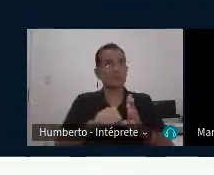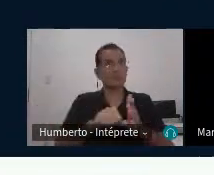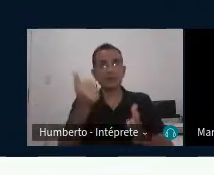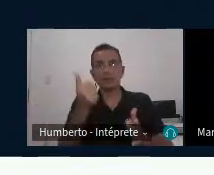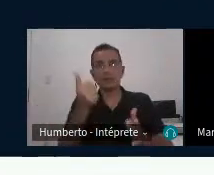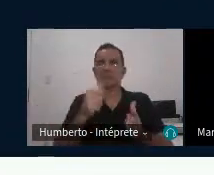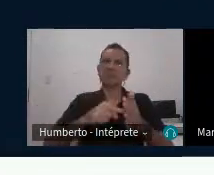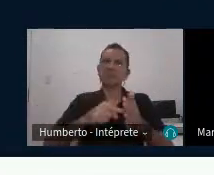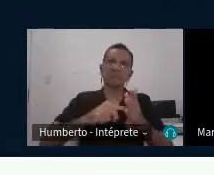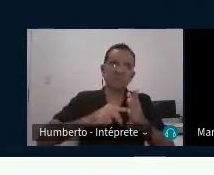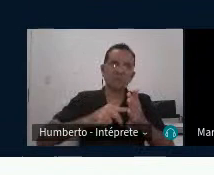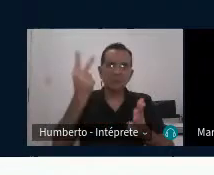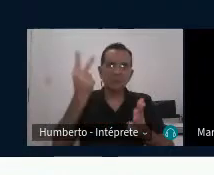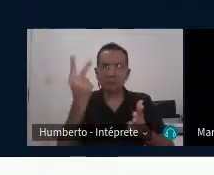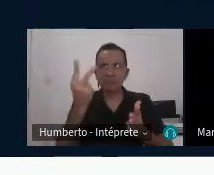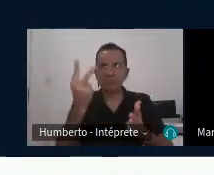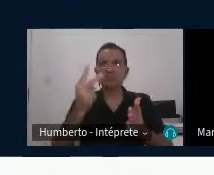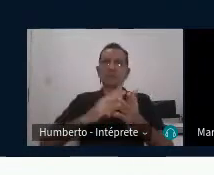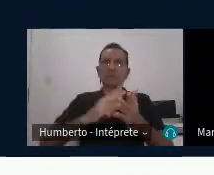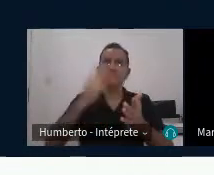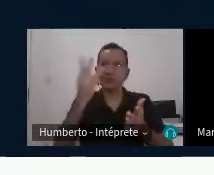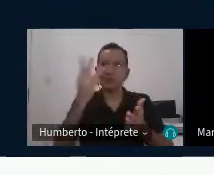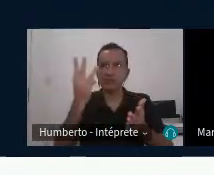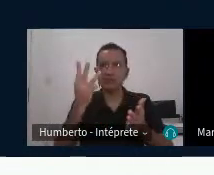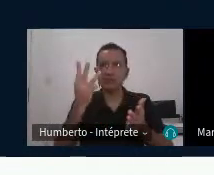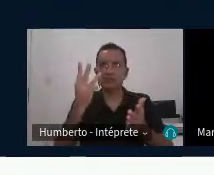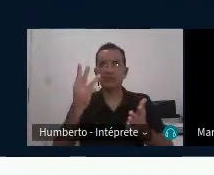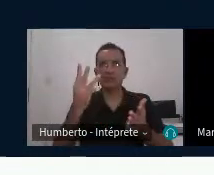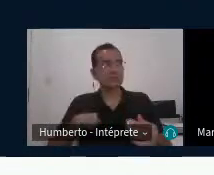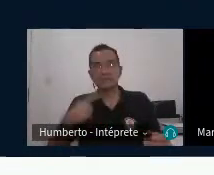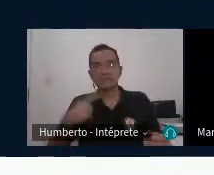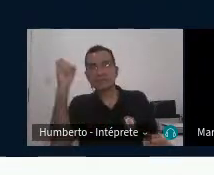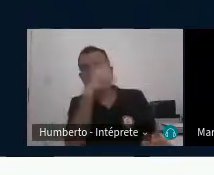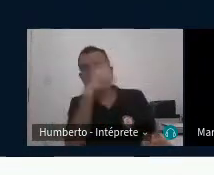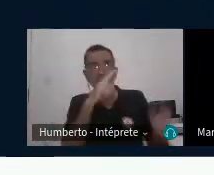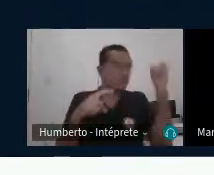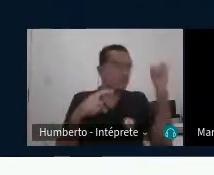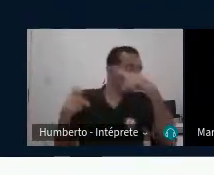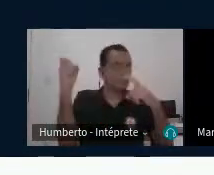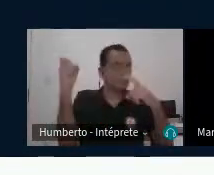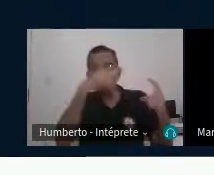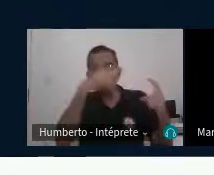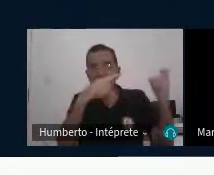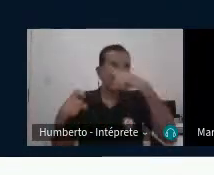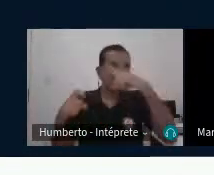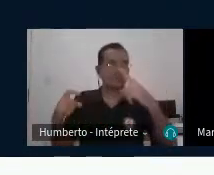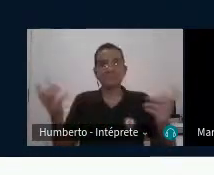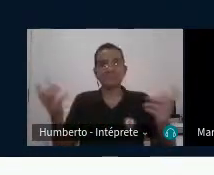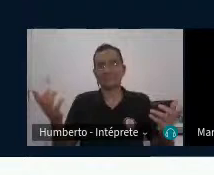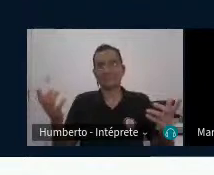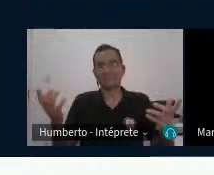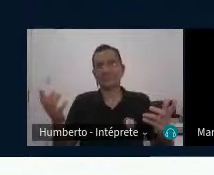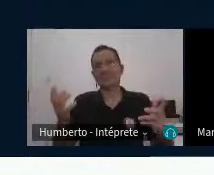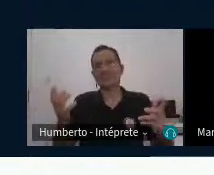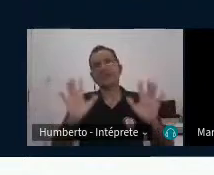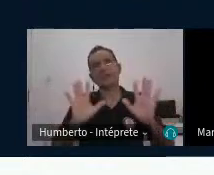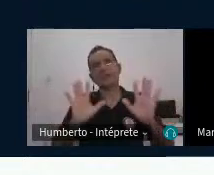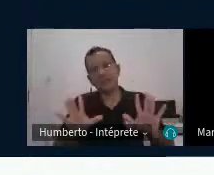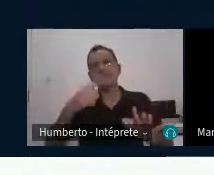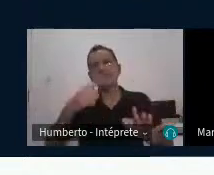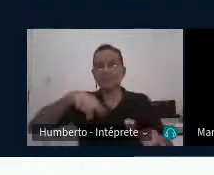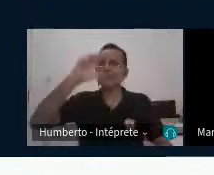às vezes pela terceira vez, a gente enfrenta muita dificuldade o tempo todo. Mas eu garanto que a gente